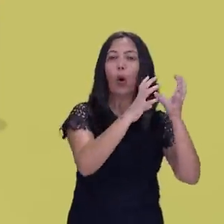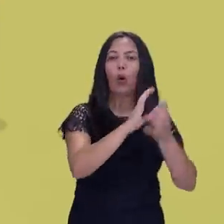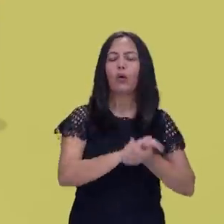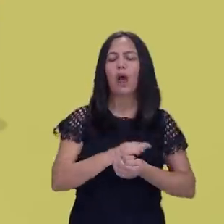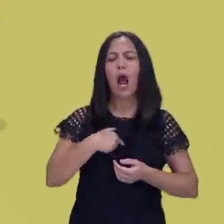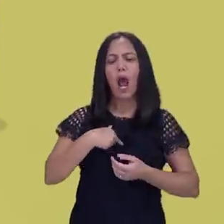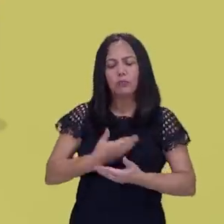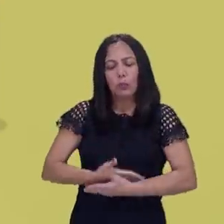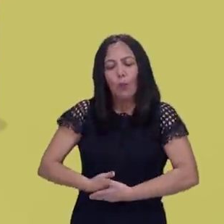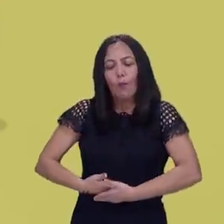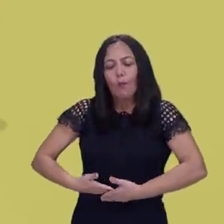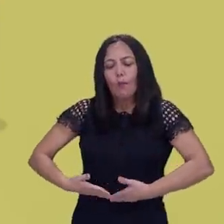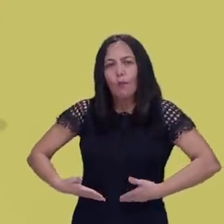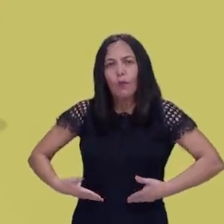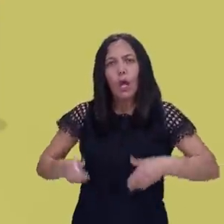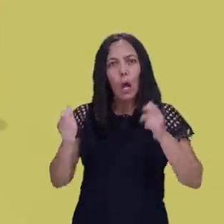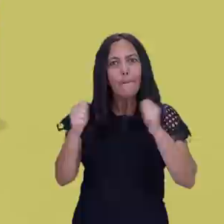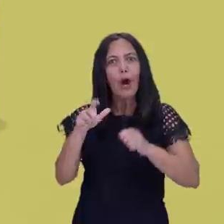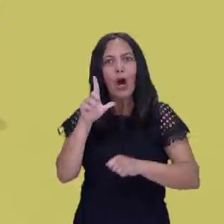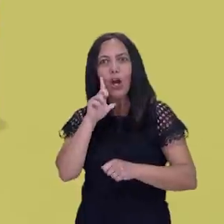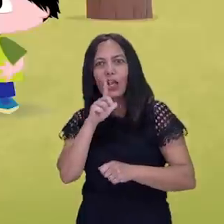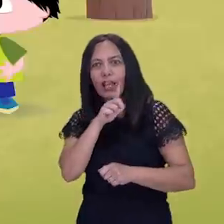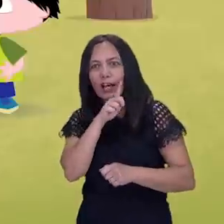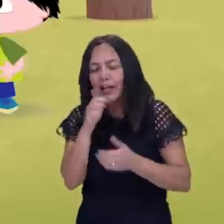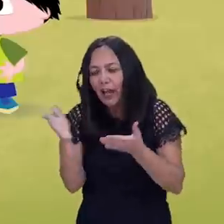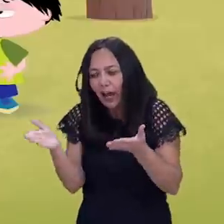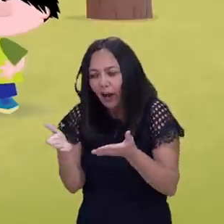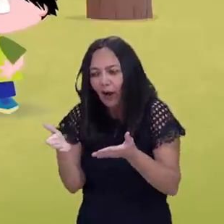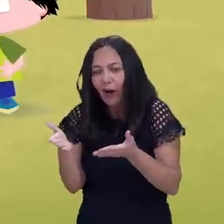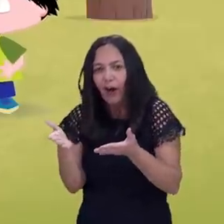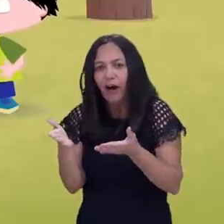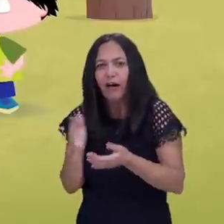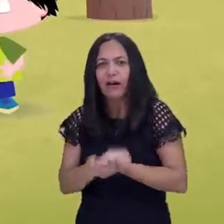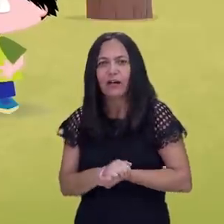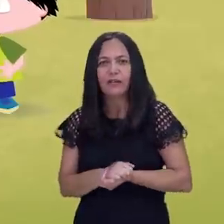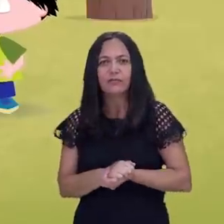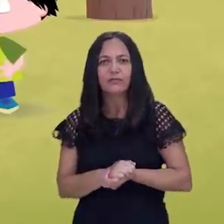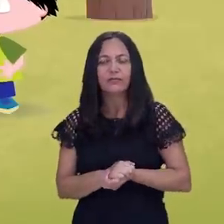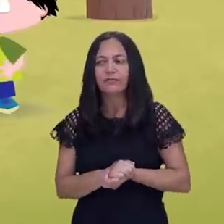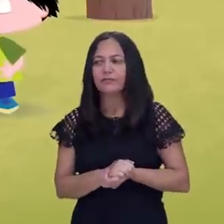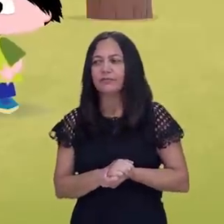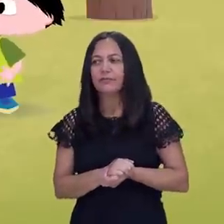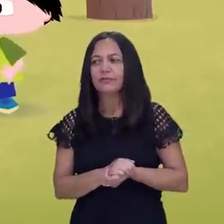mas eu tô com fome. Podemos fazer um lanchinho?